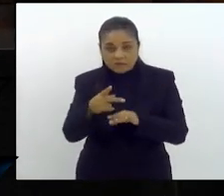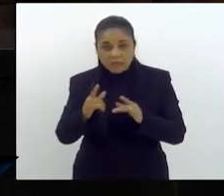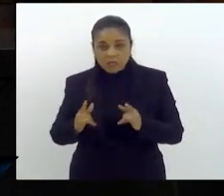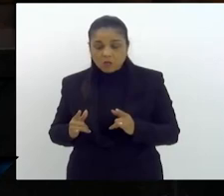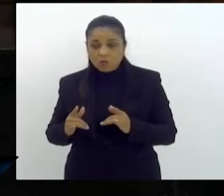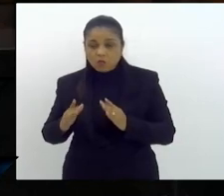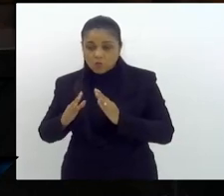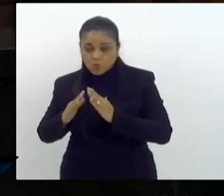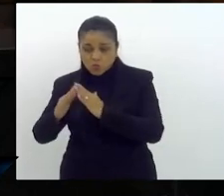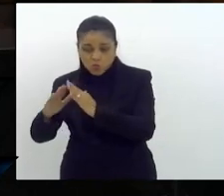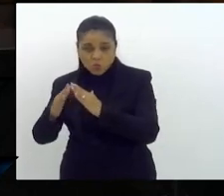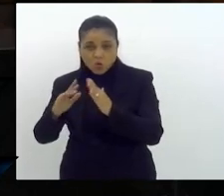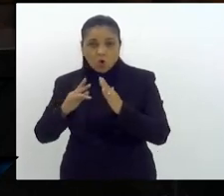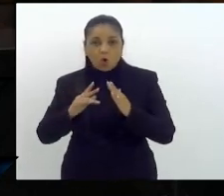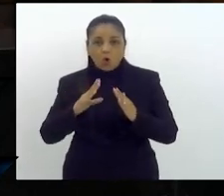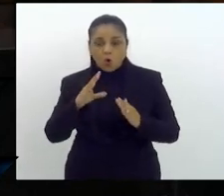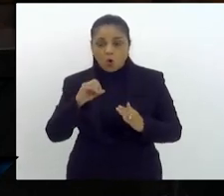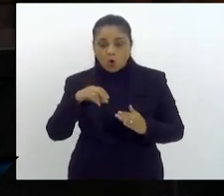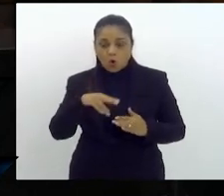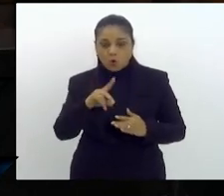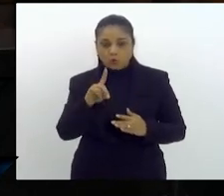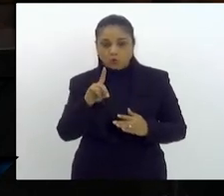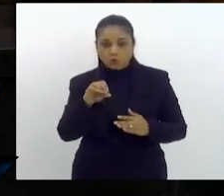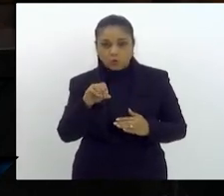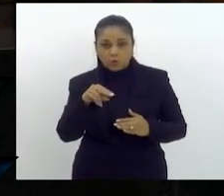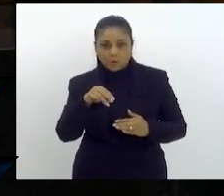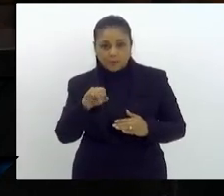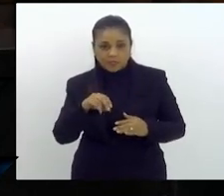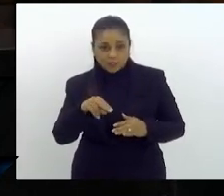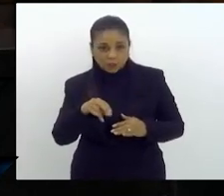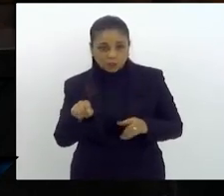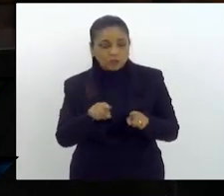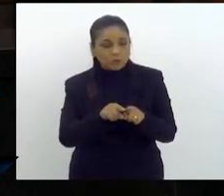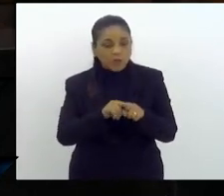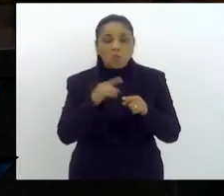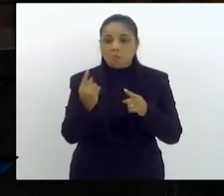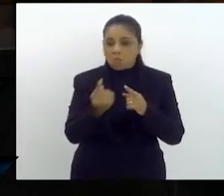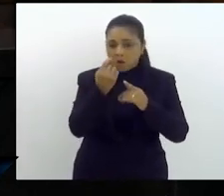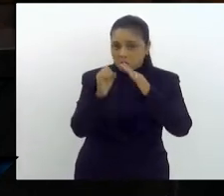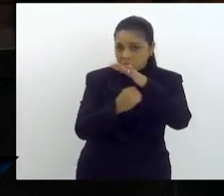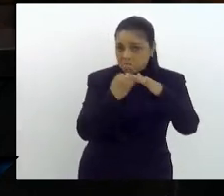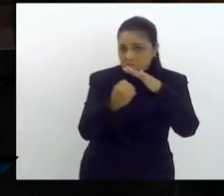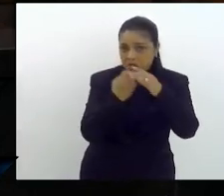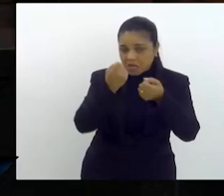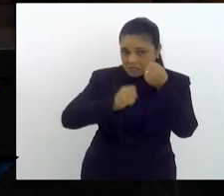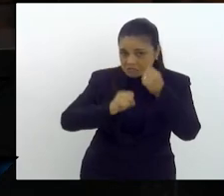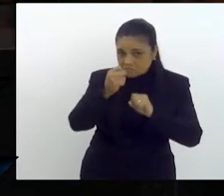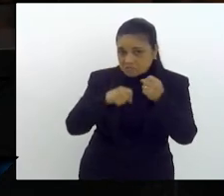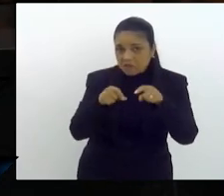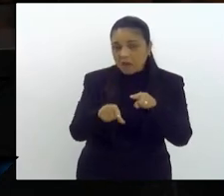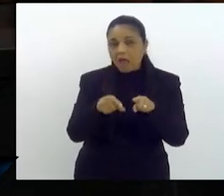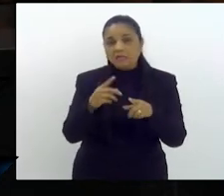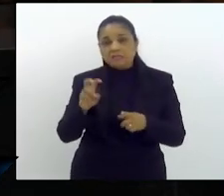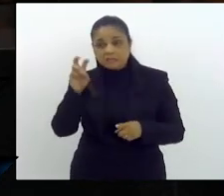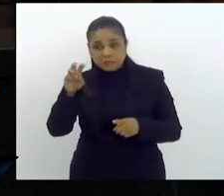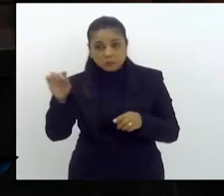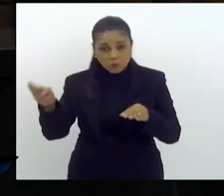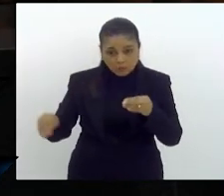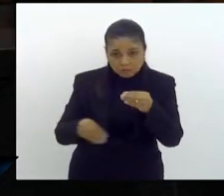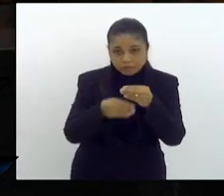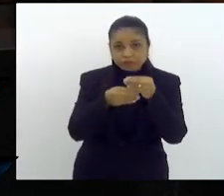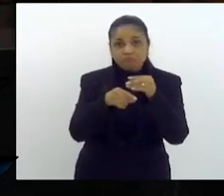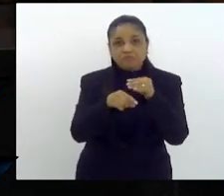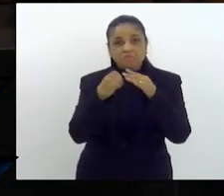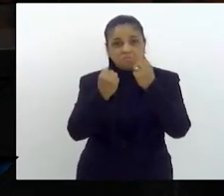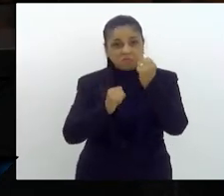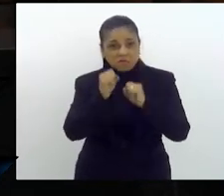também fiquei muito animado porque já tem uma empresa lá e vão chegar mais cinco já estão concessionadas e a gente percebe que